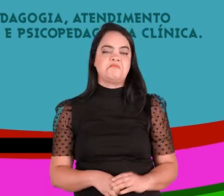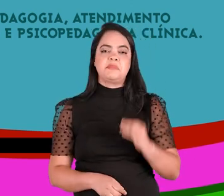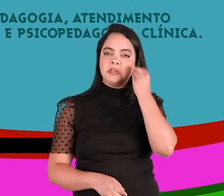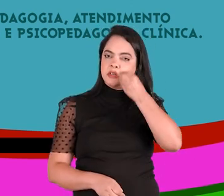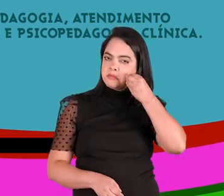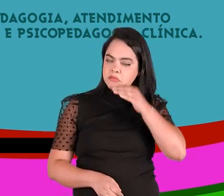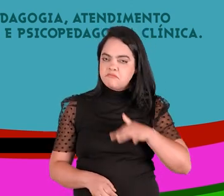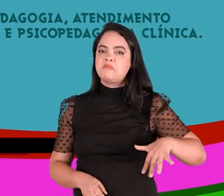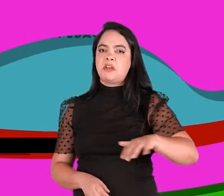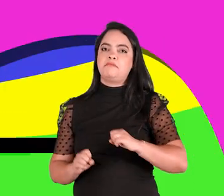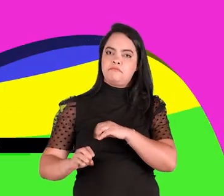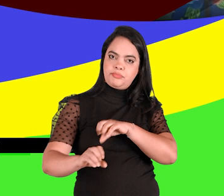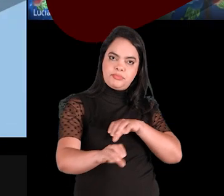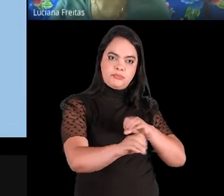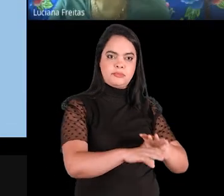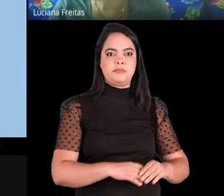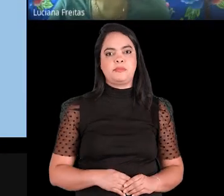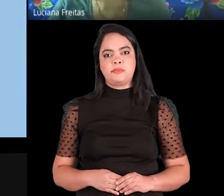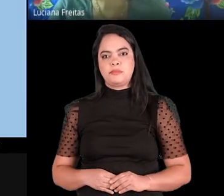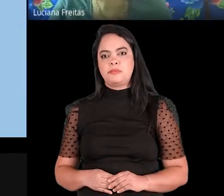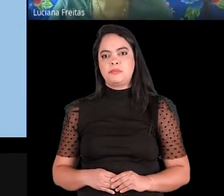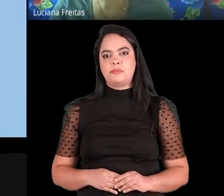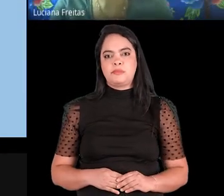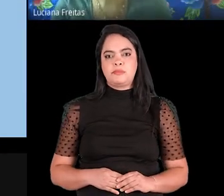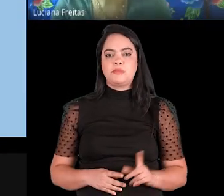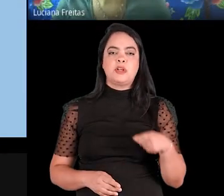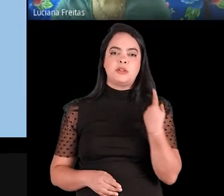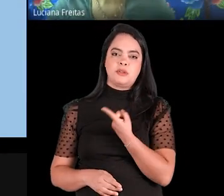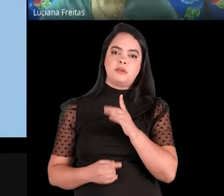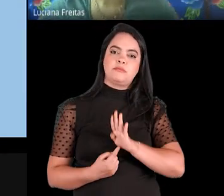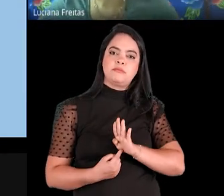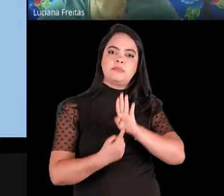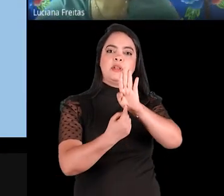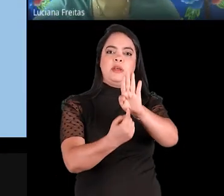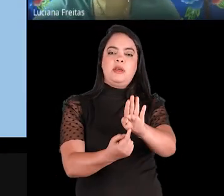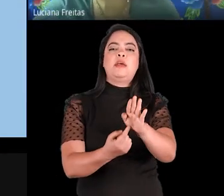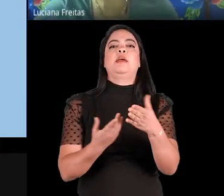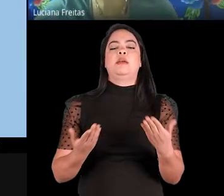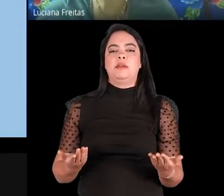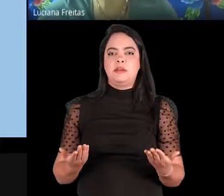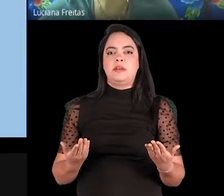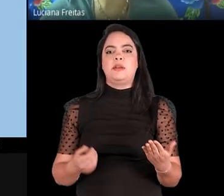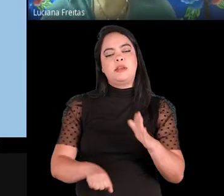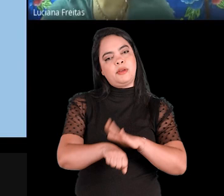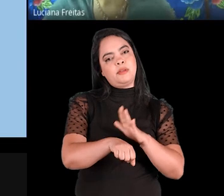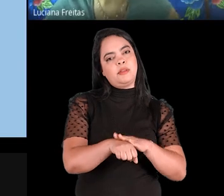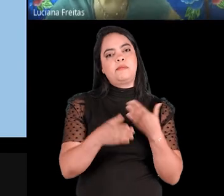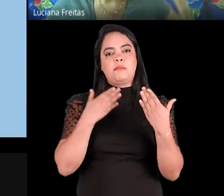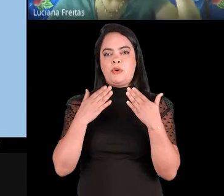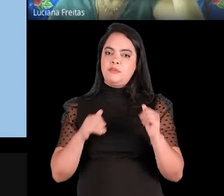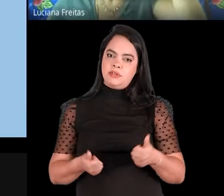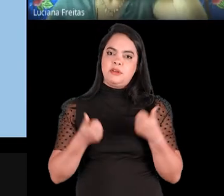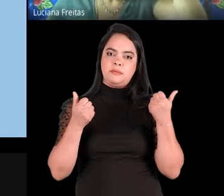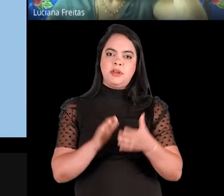na área de educação. É a gente fazer essa apresentação e ter um tempo para conversar, que fica